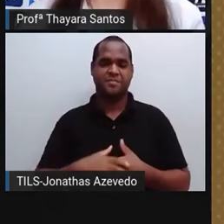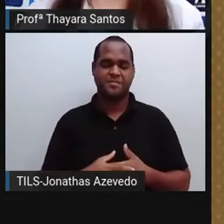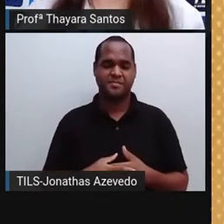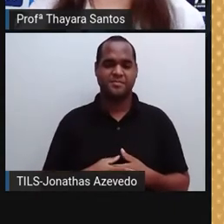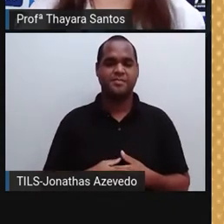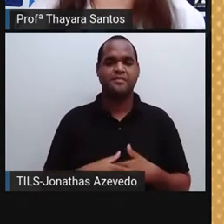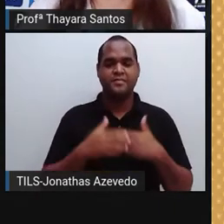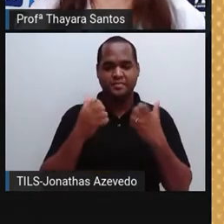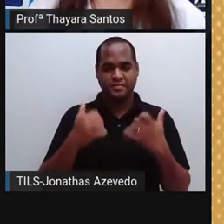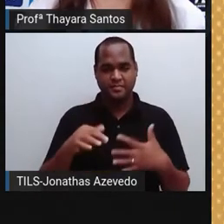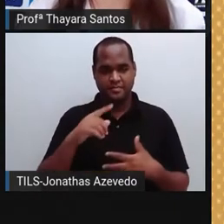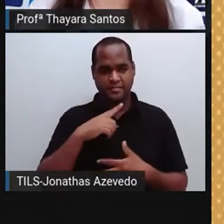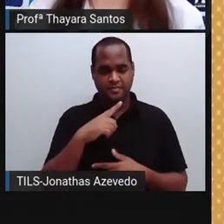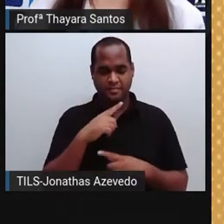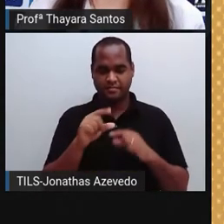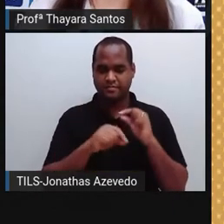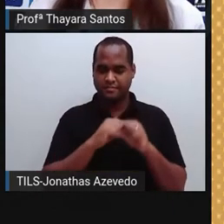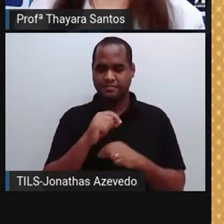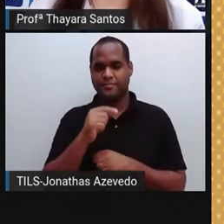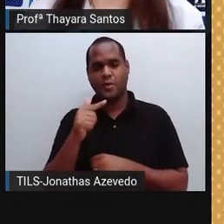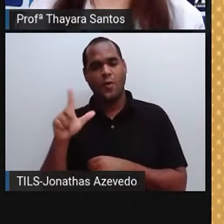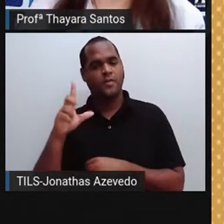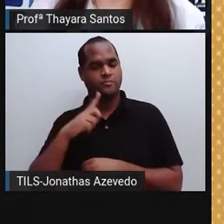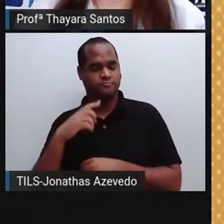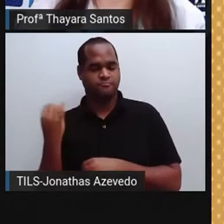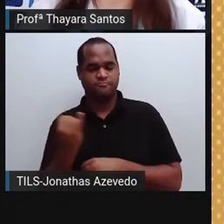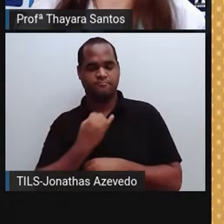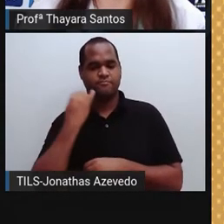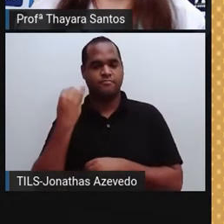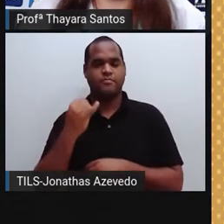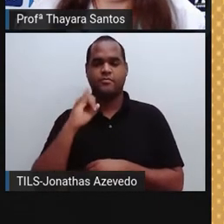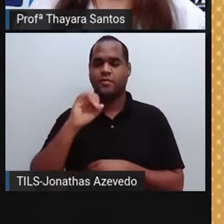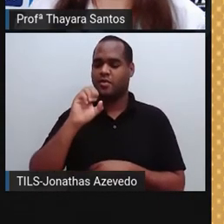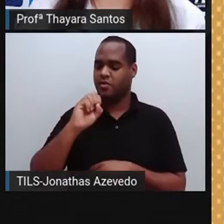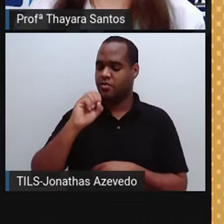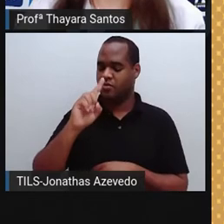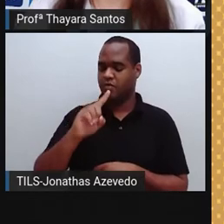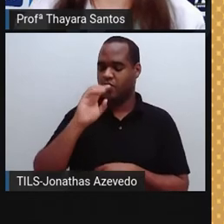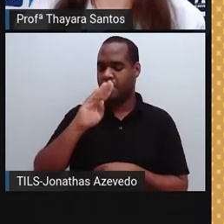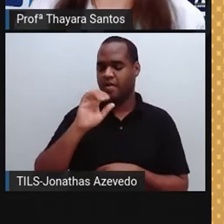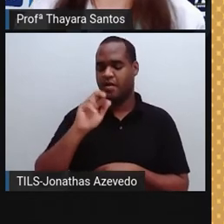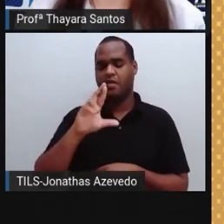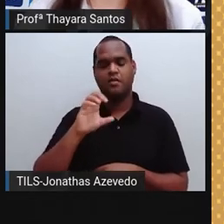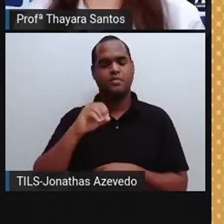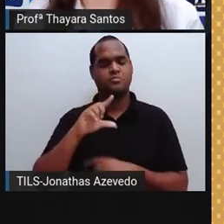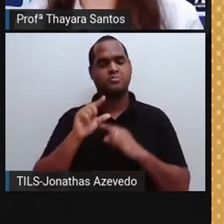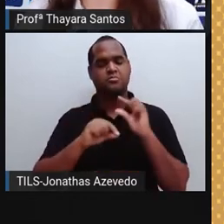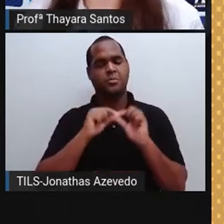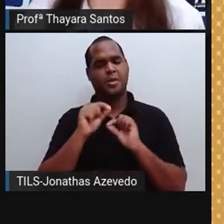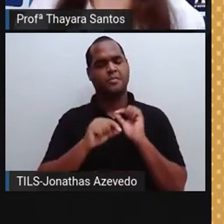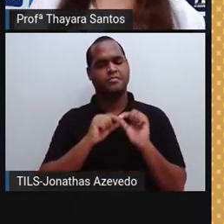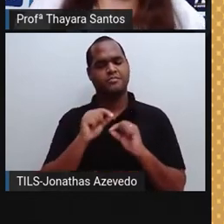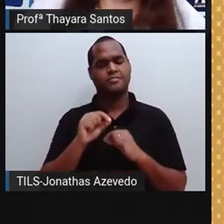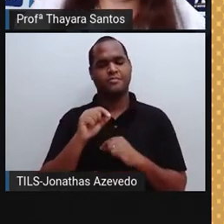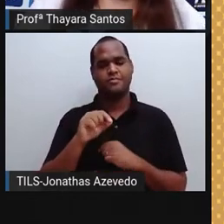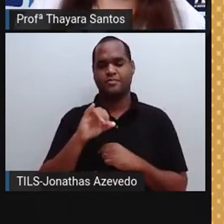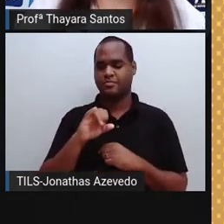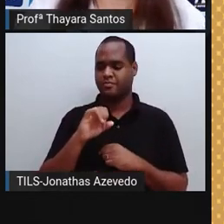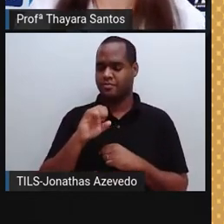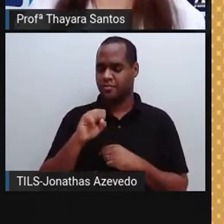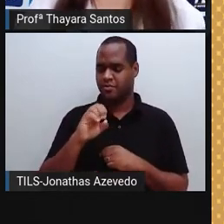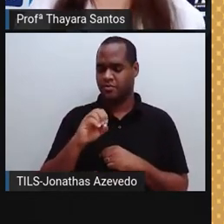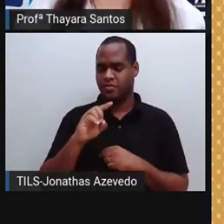A gente tem também os átomos que a gente chama de isóbaros. O que são esses átomos